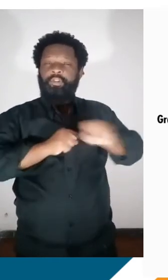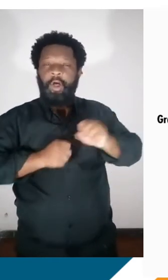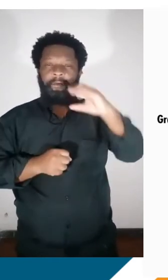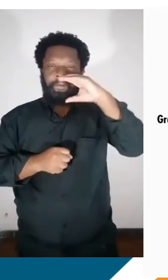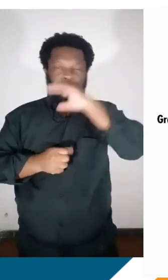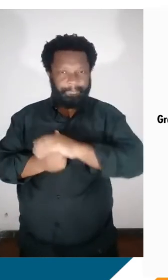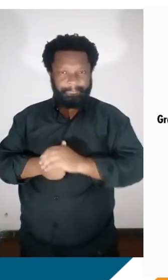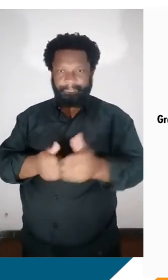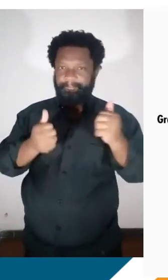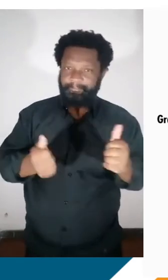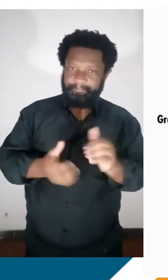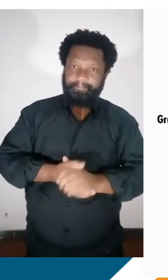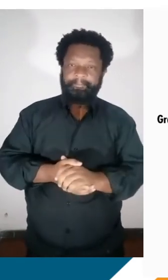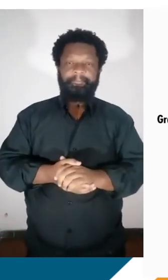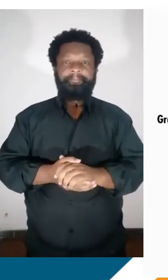calor. Tudo bem?